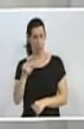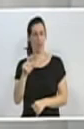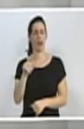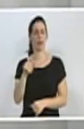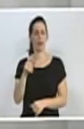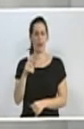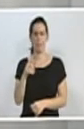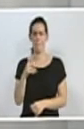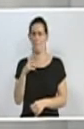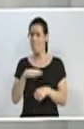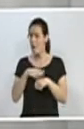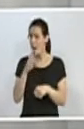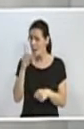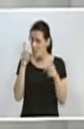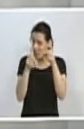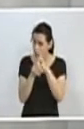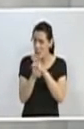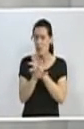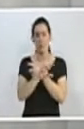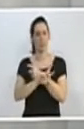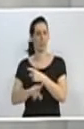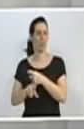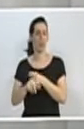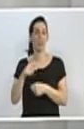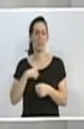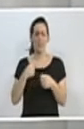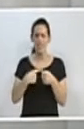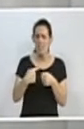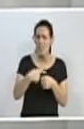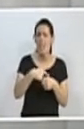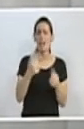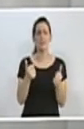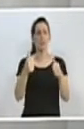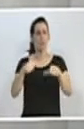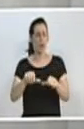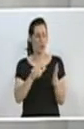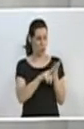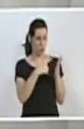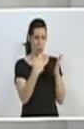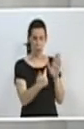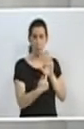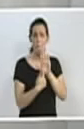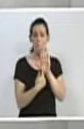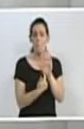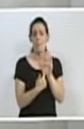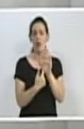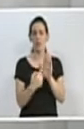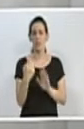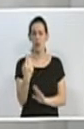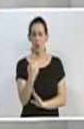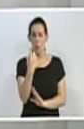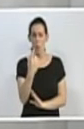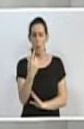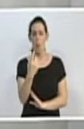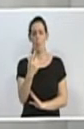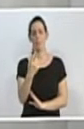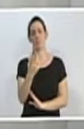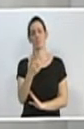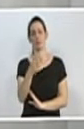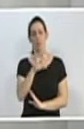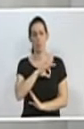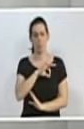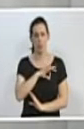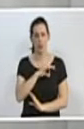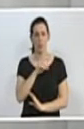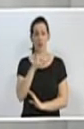mais pesada, não, vereador Adriano Pereira. O Jornal de Santa Catarina faz registrar um PM por 12 horas de serviço.